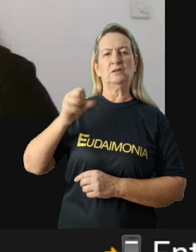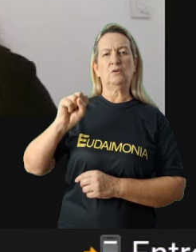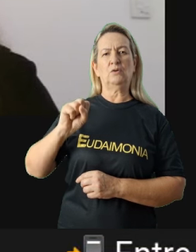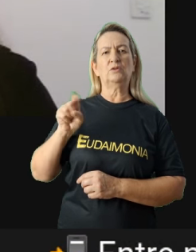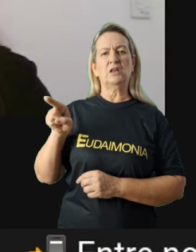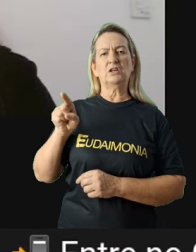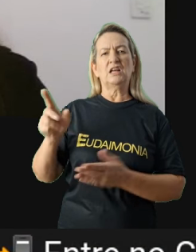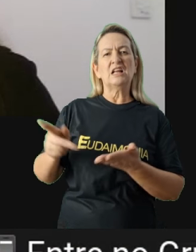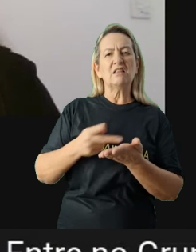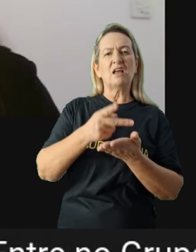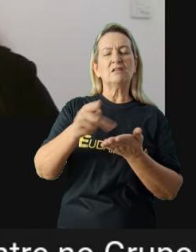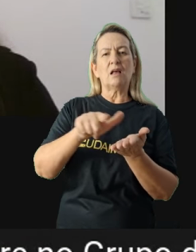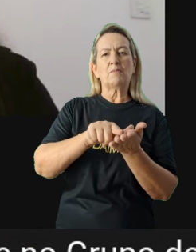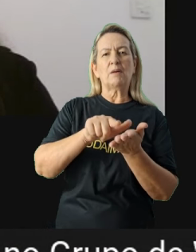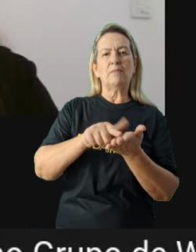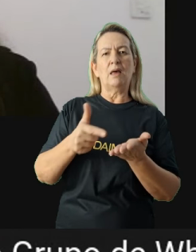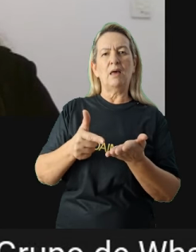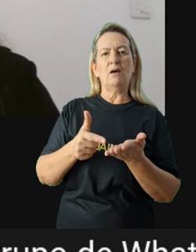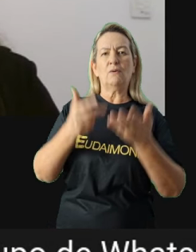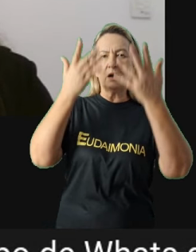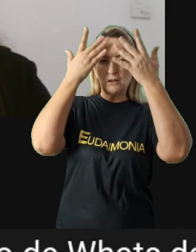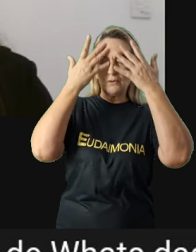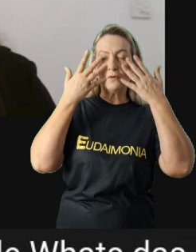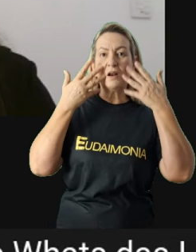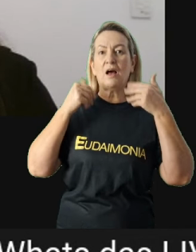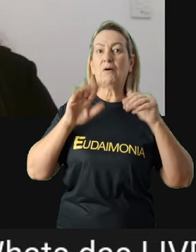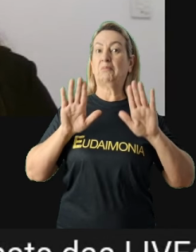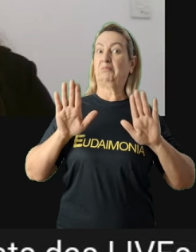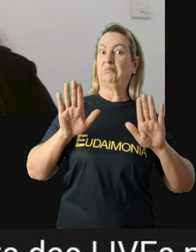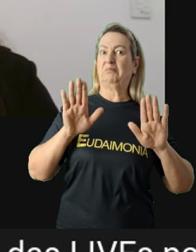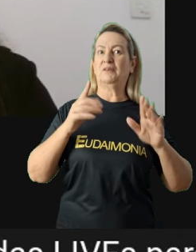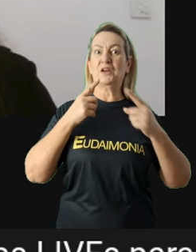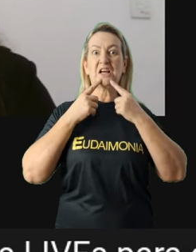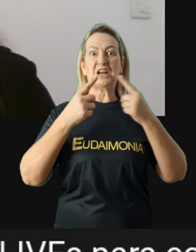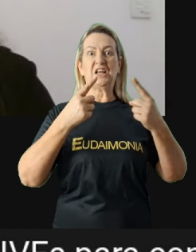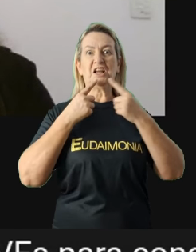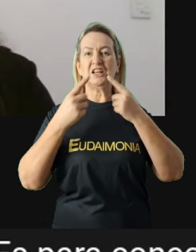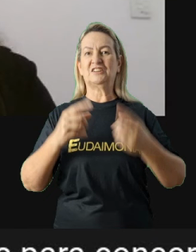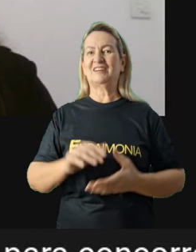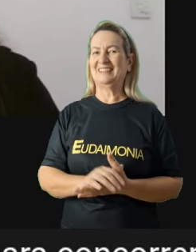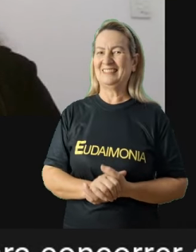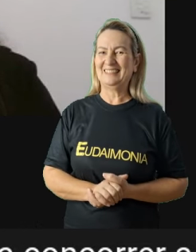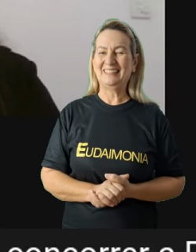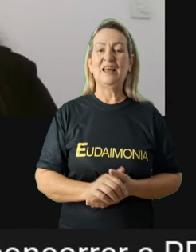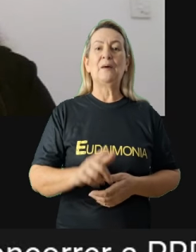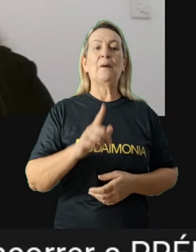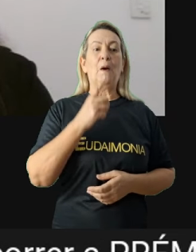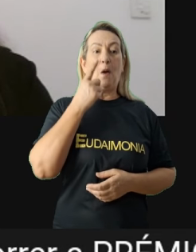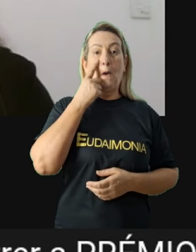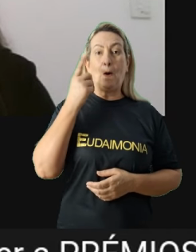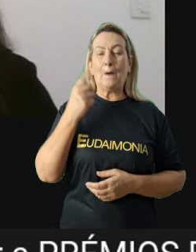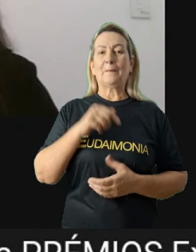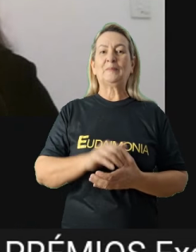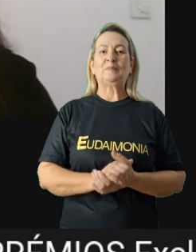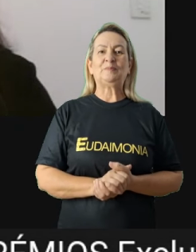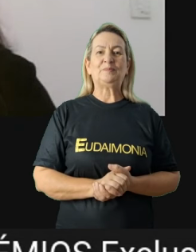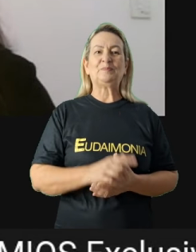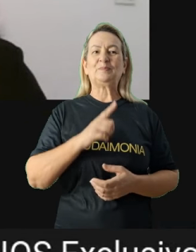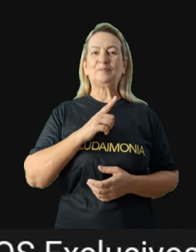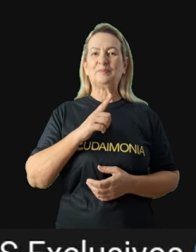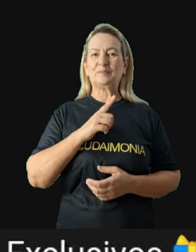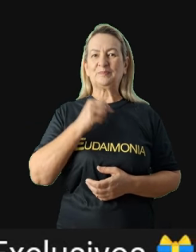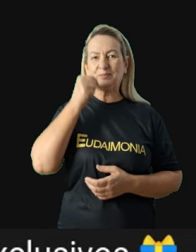isso, deixa ele desenhar, né? Enfim, é uma linha tênue, tá certo? Agora, ô Rosinda, tem uma